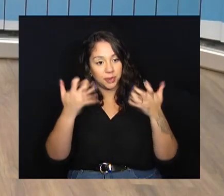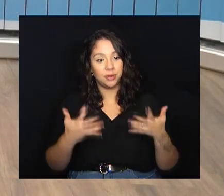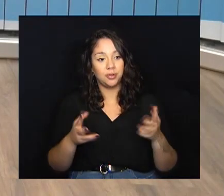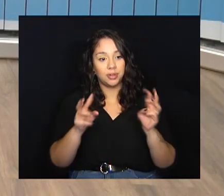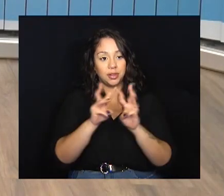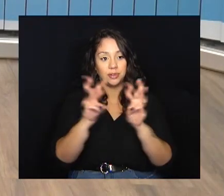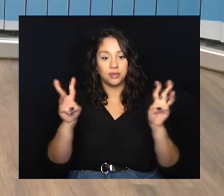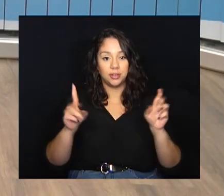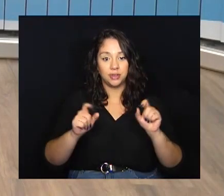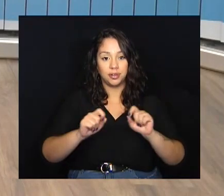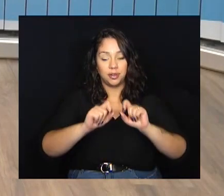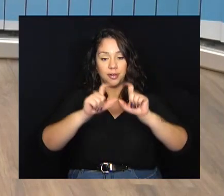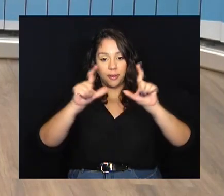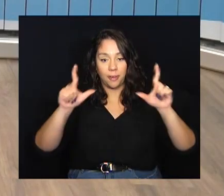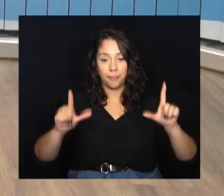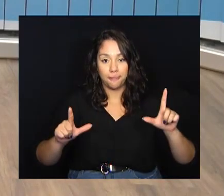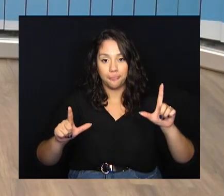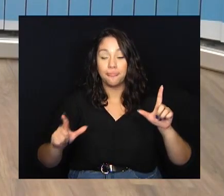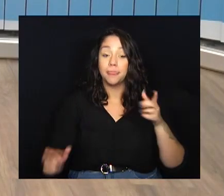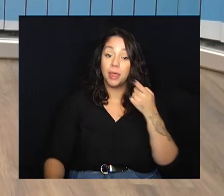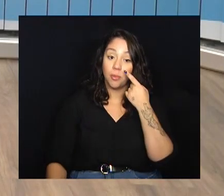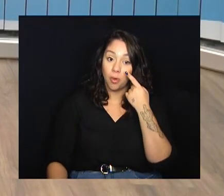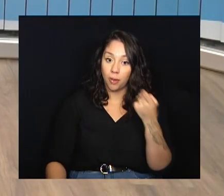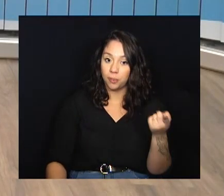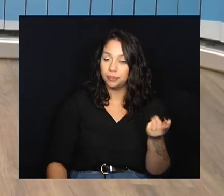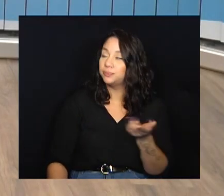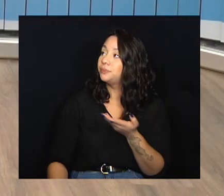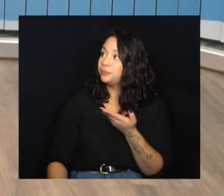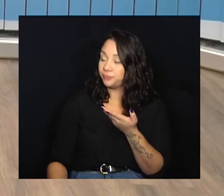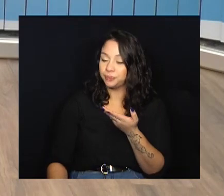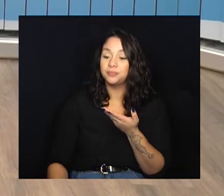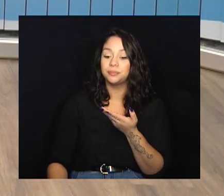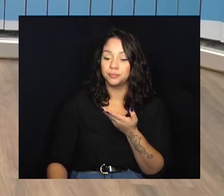do cpat Campinas aberto então ó simpático